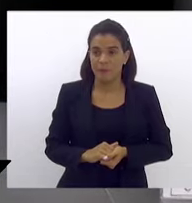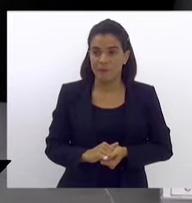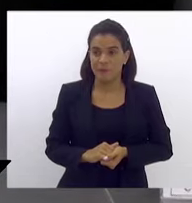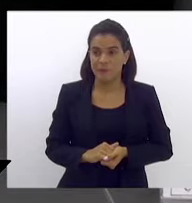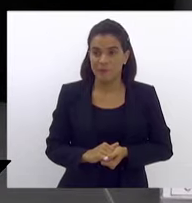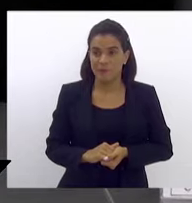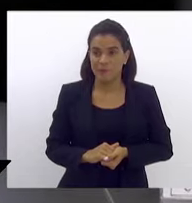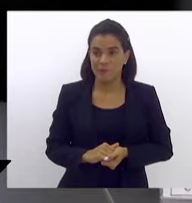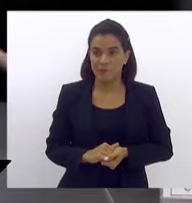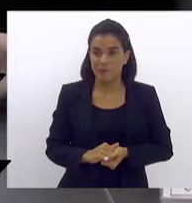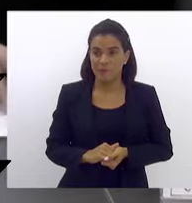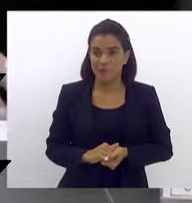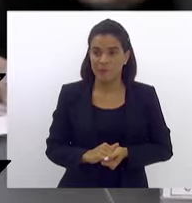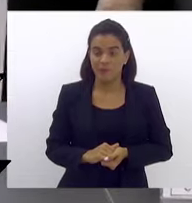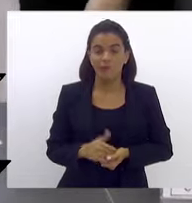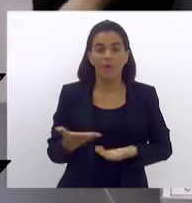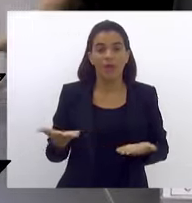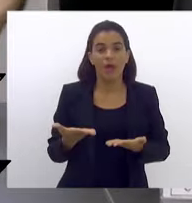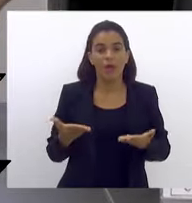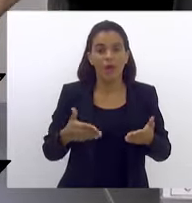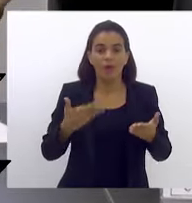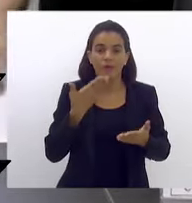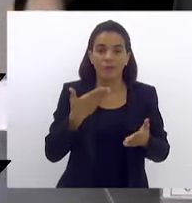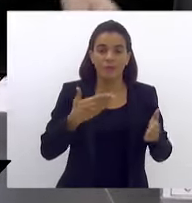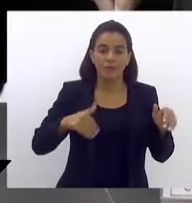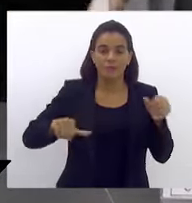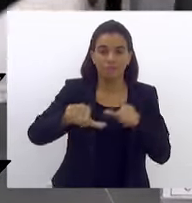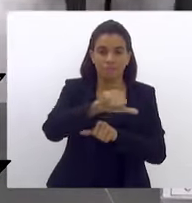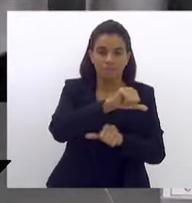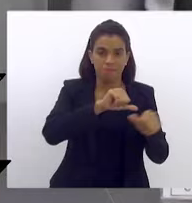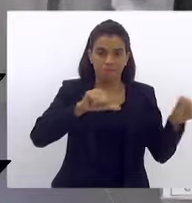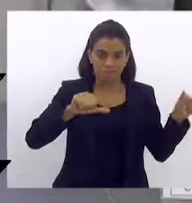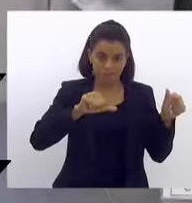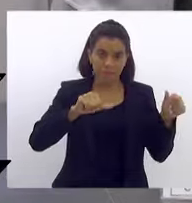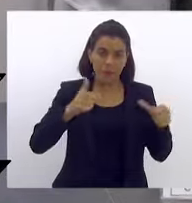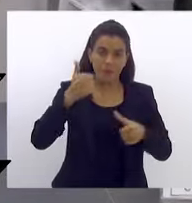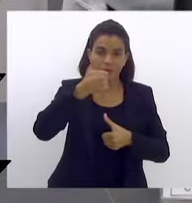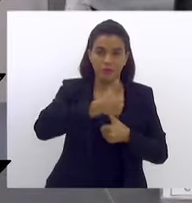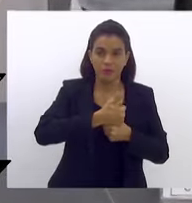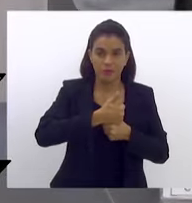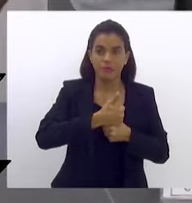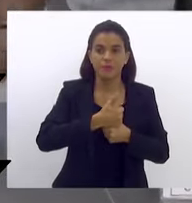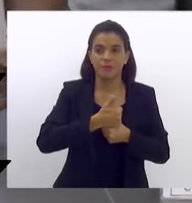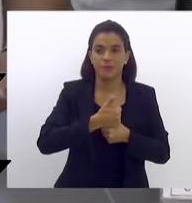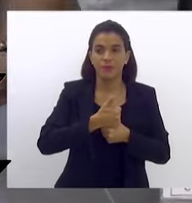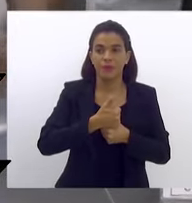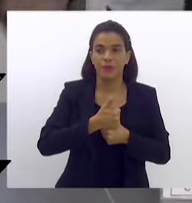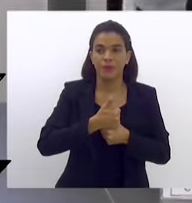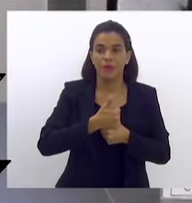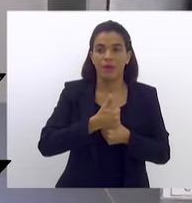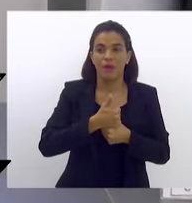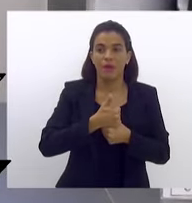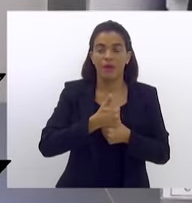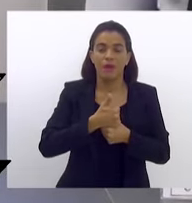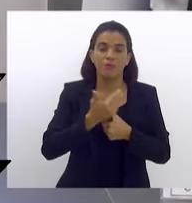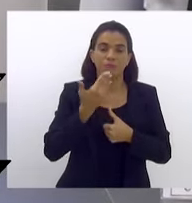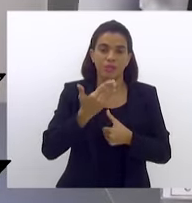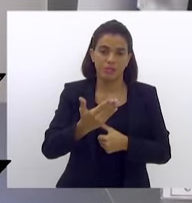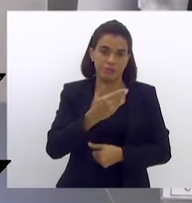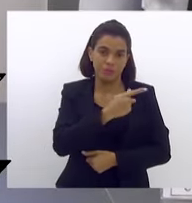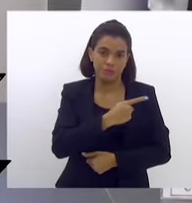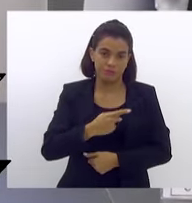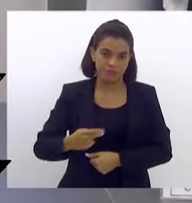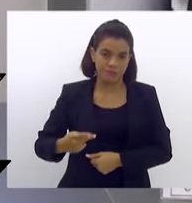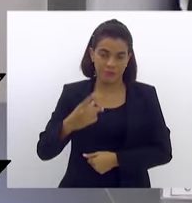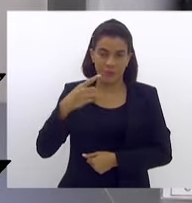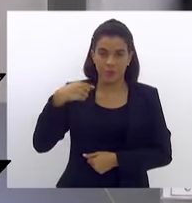junto e aí eu vou passar aqui seguindo a nossa a nossa nosso regramento a presidência dos trabalhos Deputado